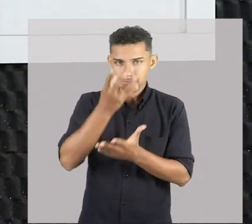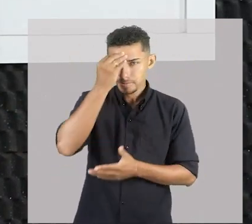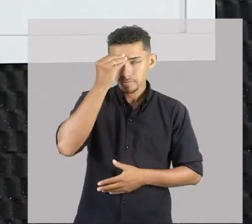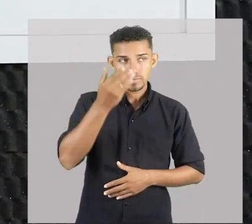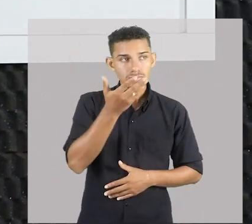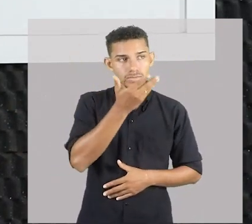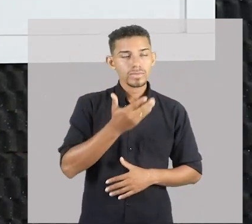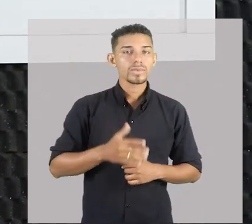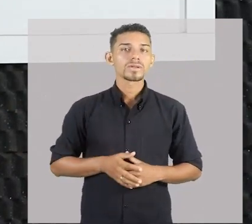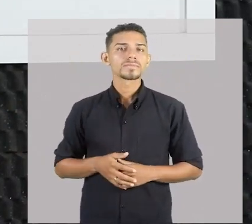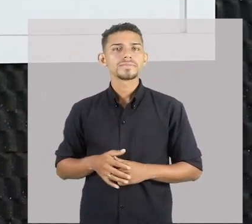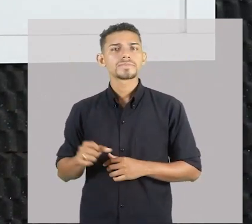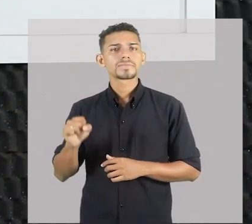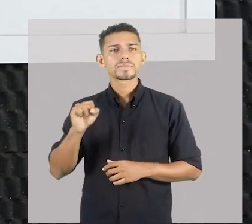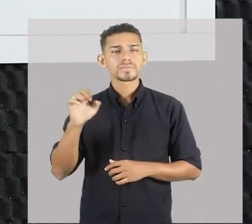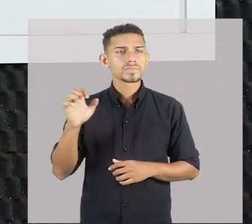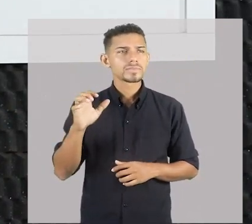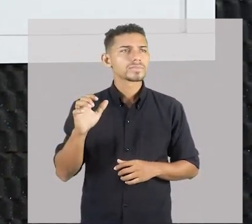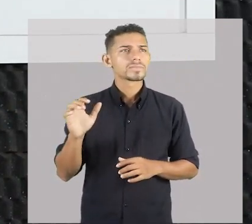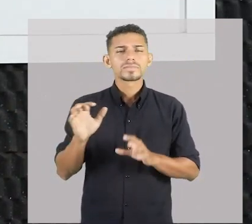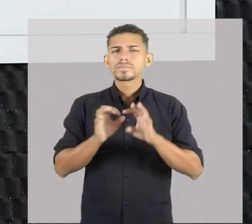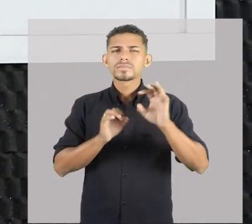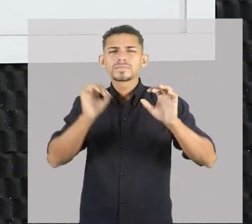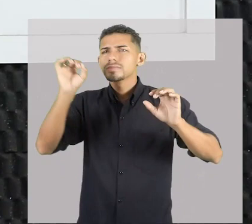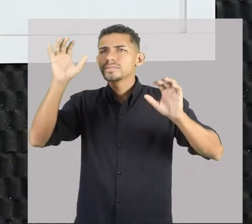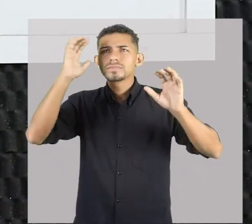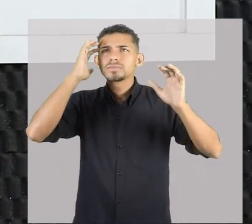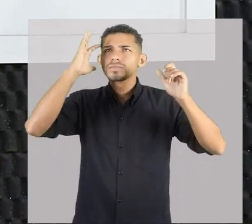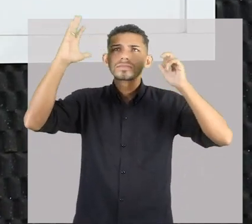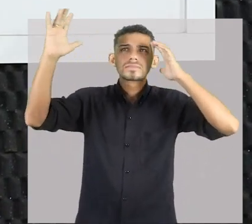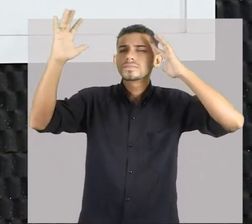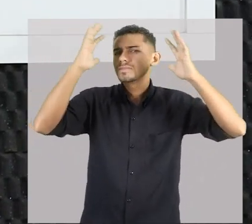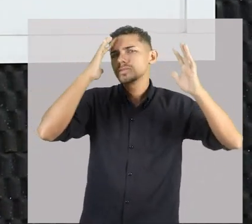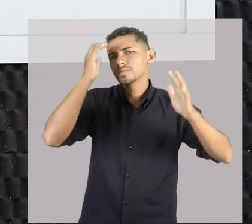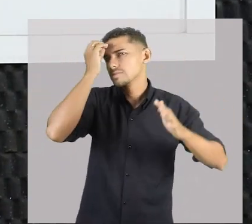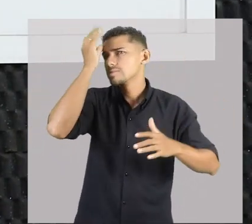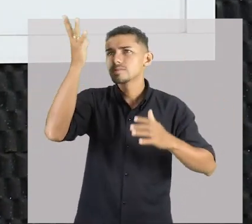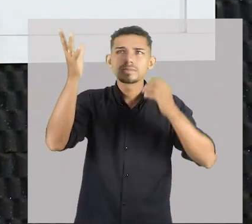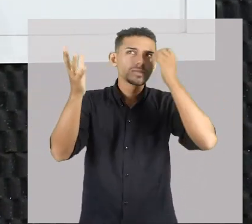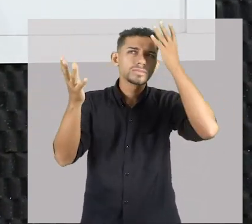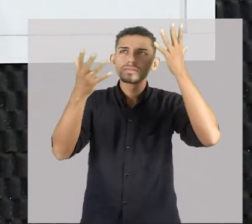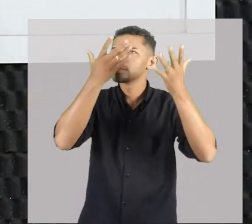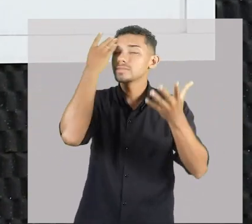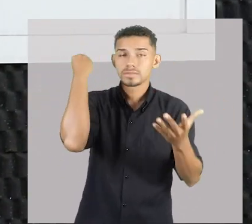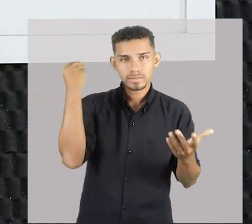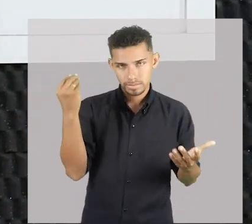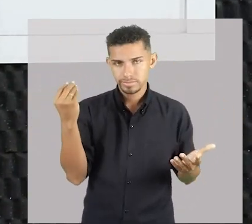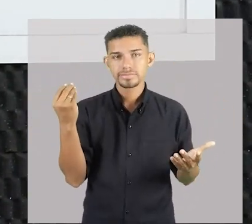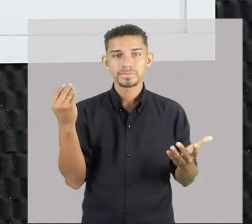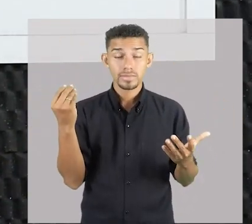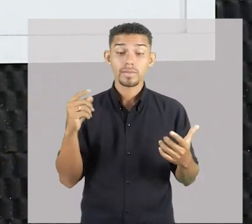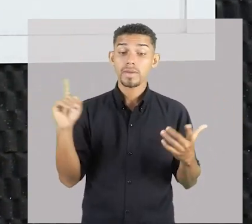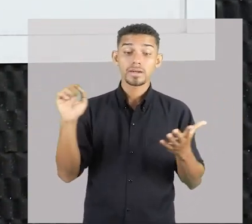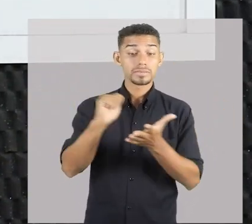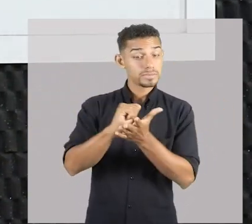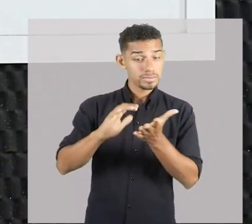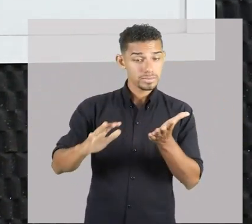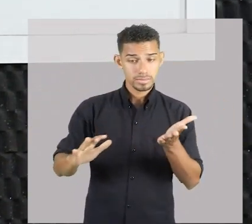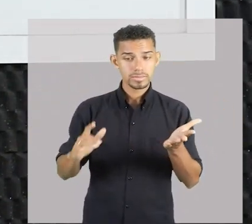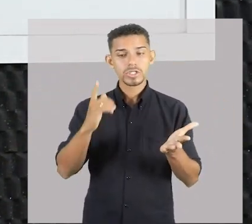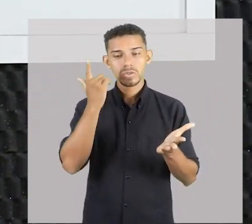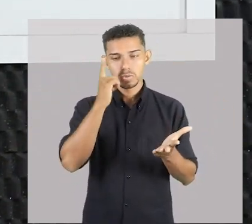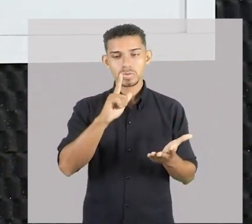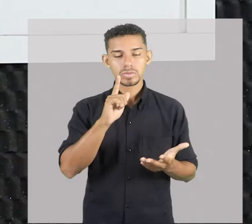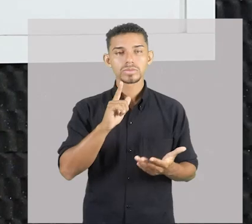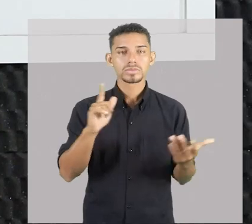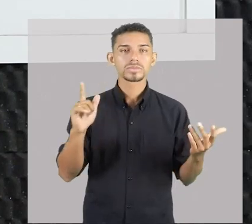esse conteúdo. Se ficar solto assim, vocês daqui a pouco esquecem. Agora, quando a gente faz exercício, aí a